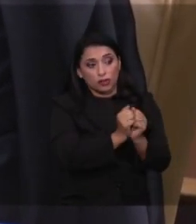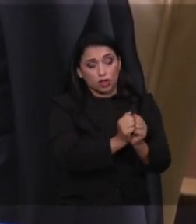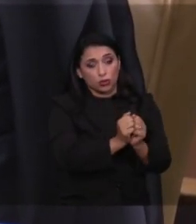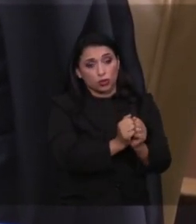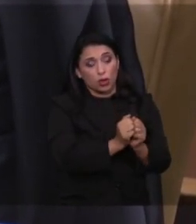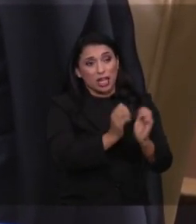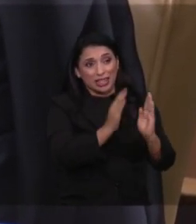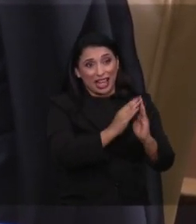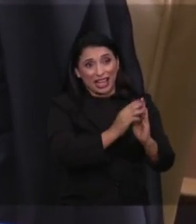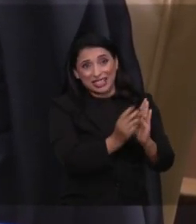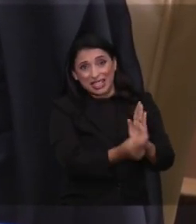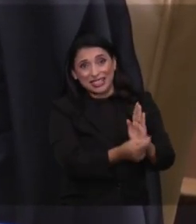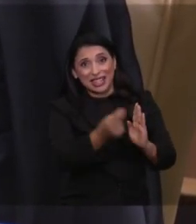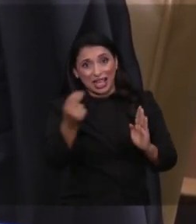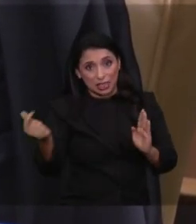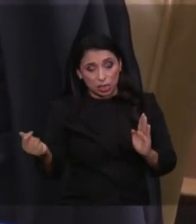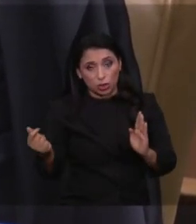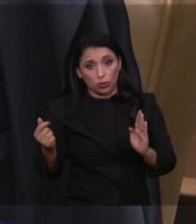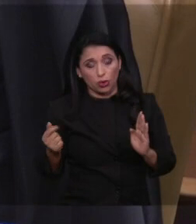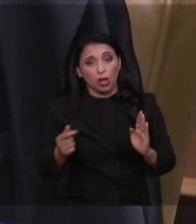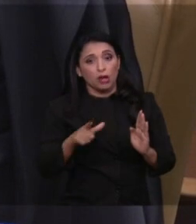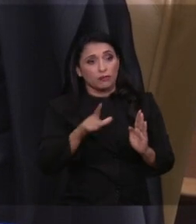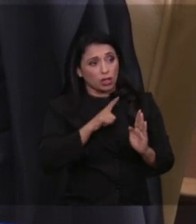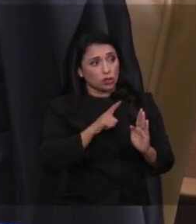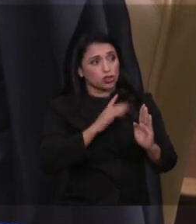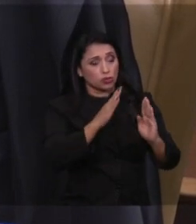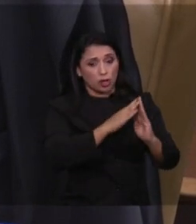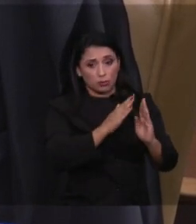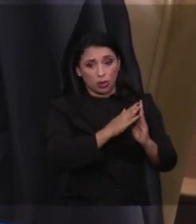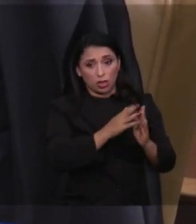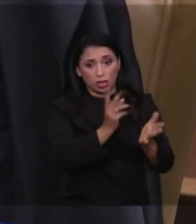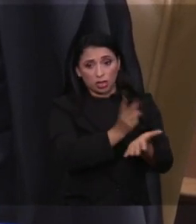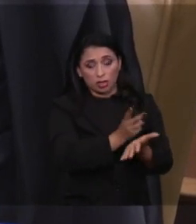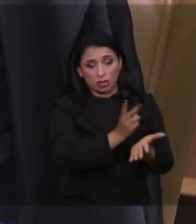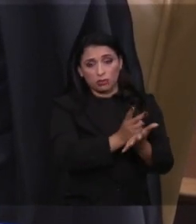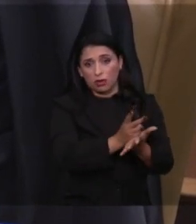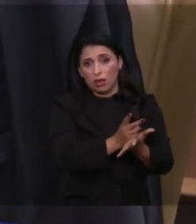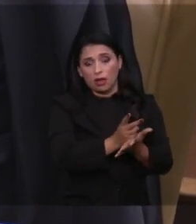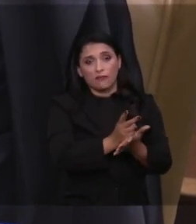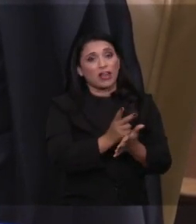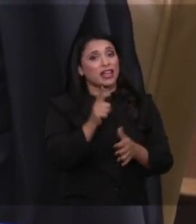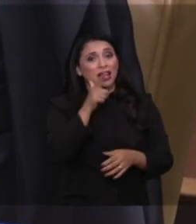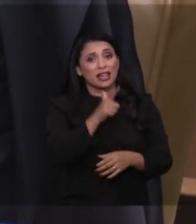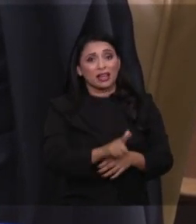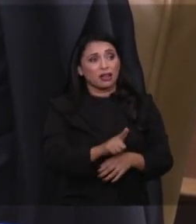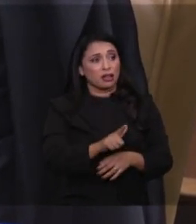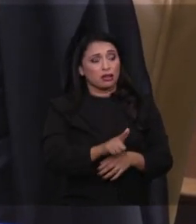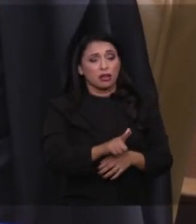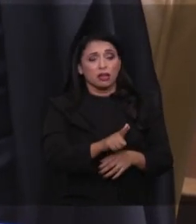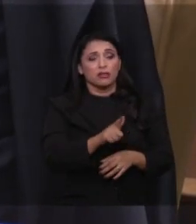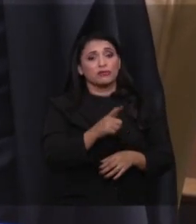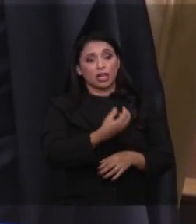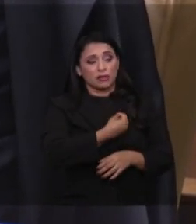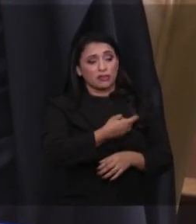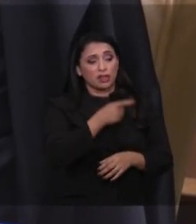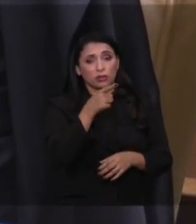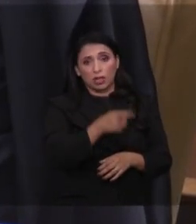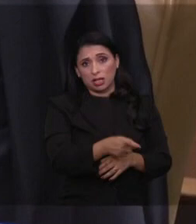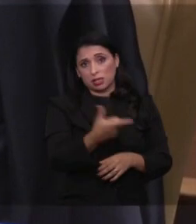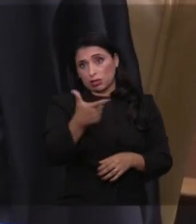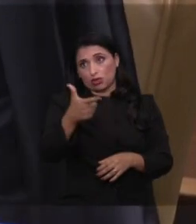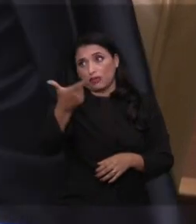lar, utilizando-o para sua moradia de sua família, adquirir o domínio integral, desde que não seja proprietário de outro imóvel urbano ou